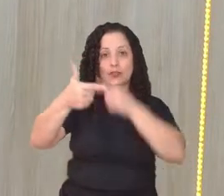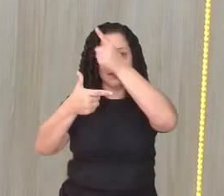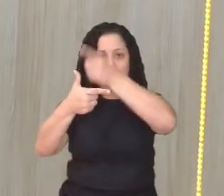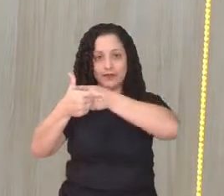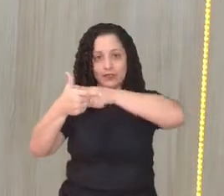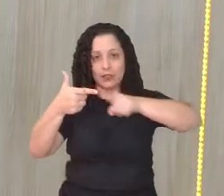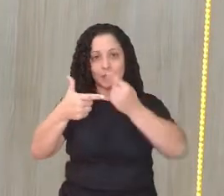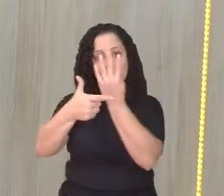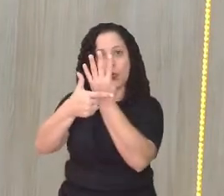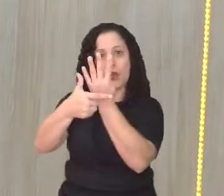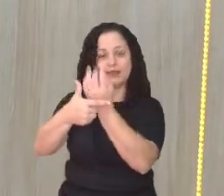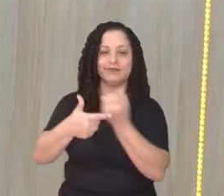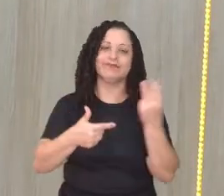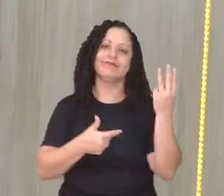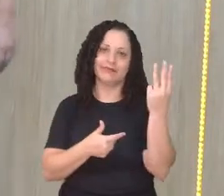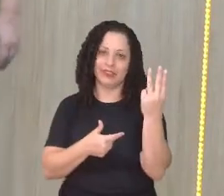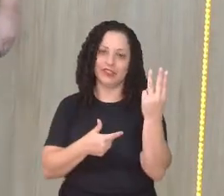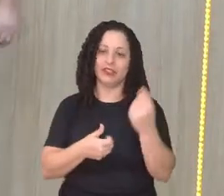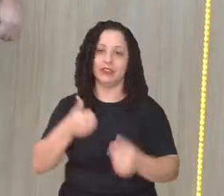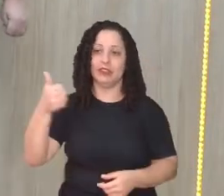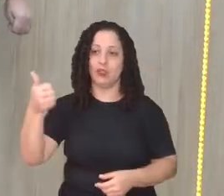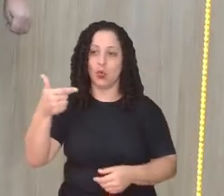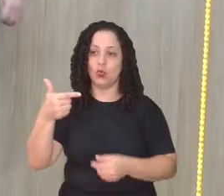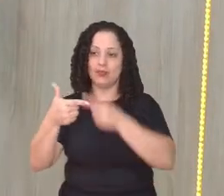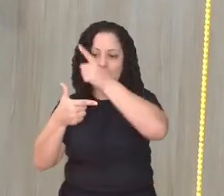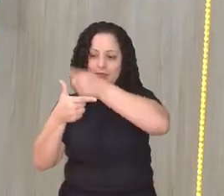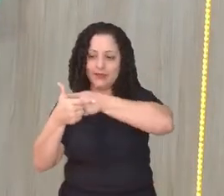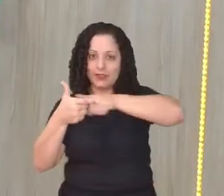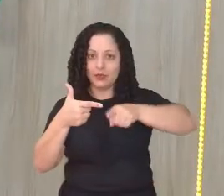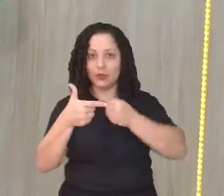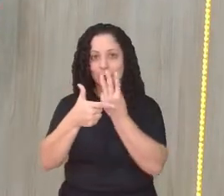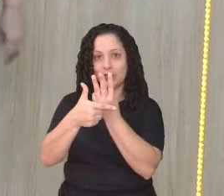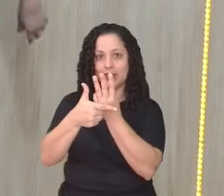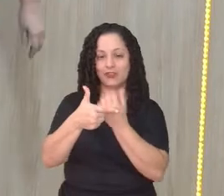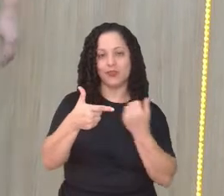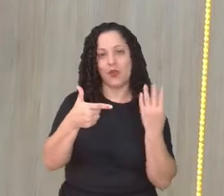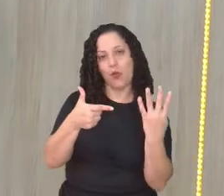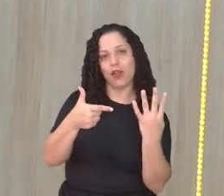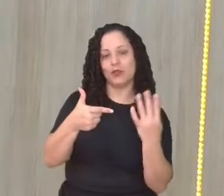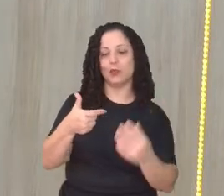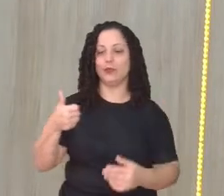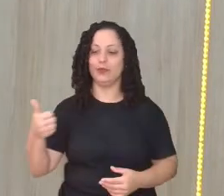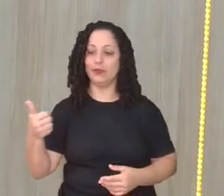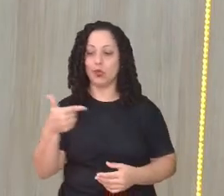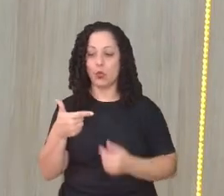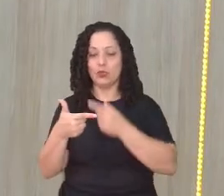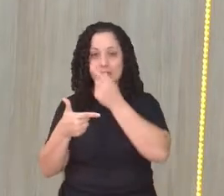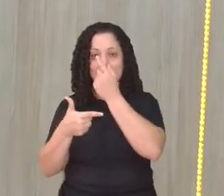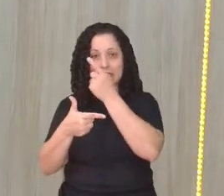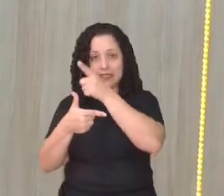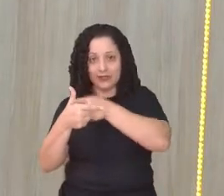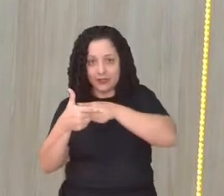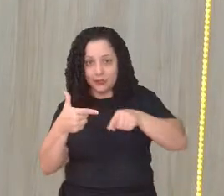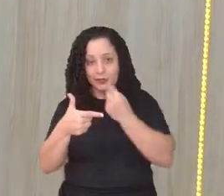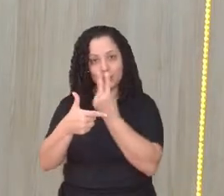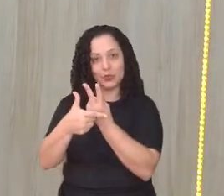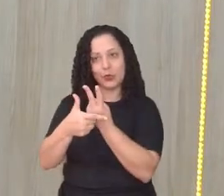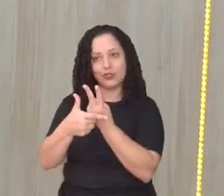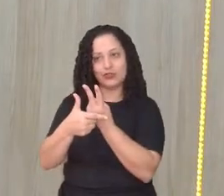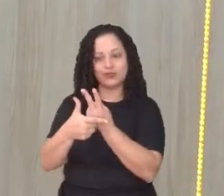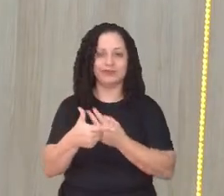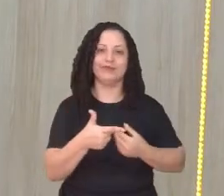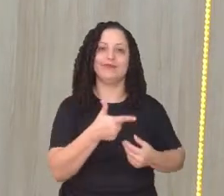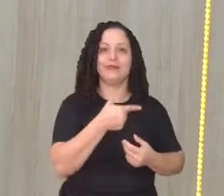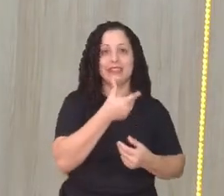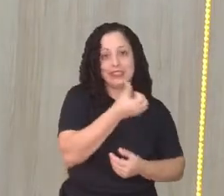tá? 12 dividido por 3, que vai dar 4. 12 dividido por 2, que vai